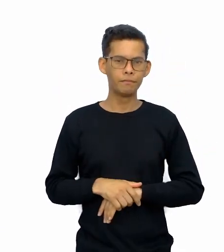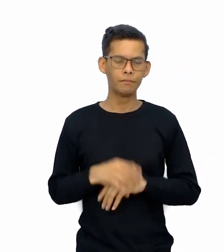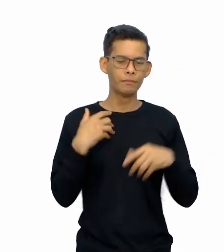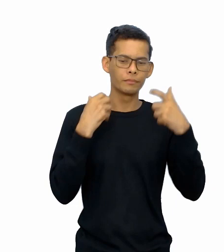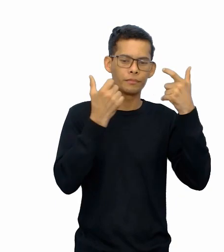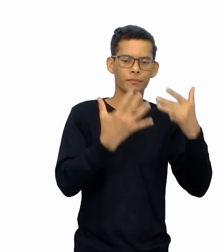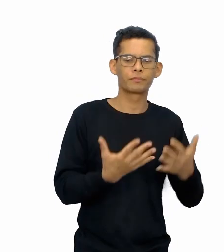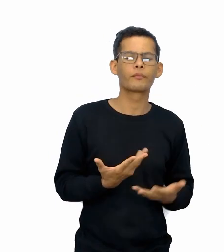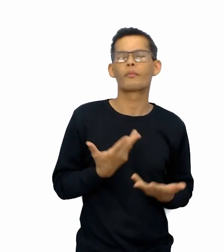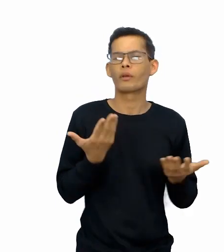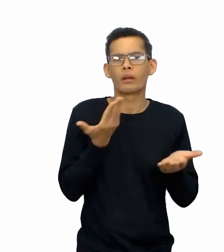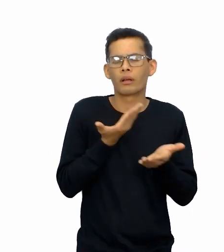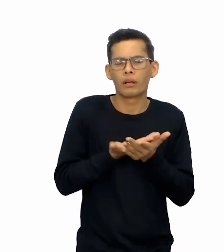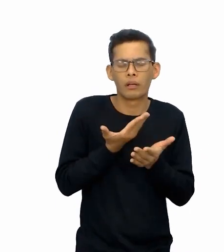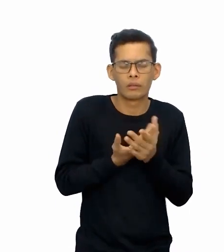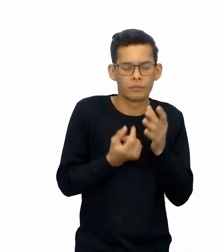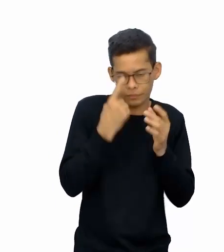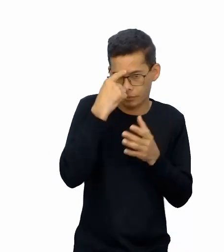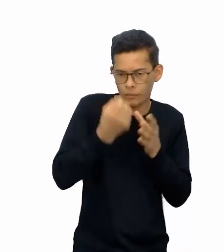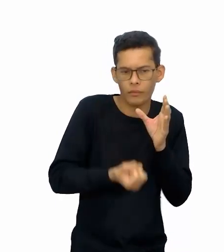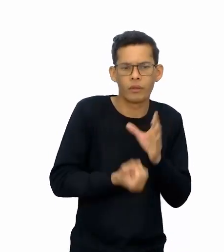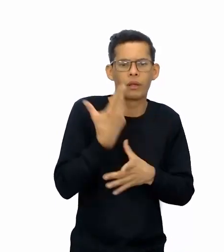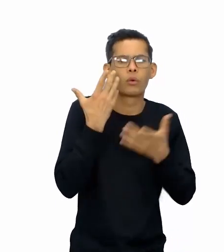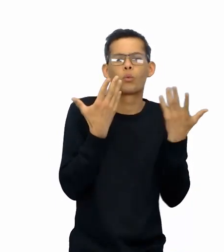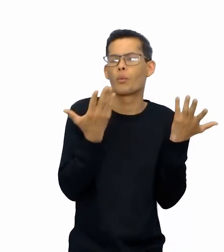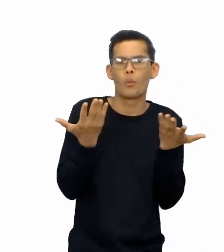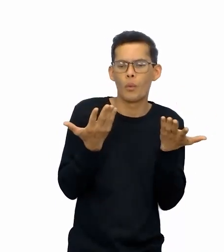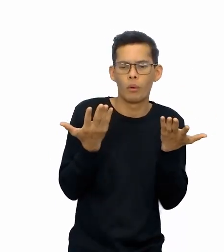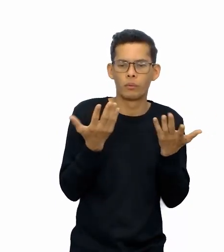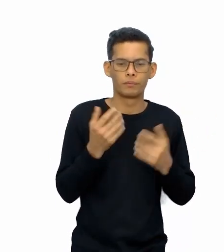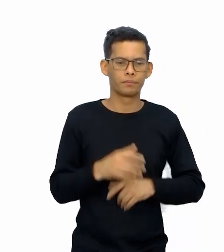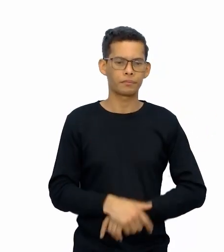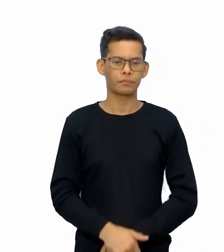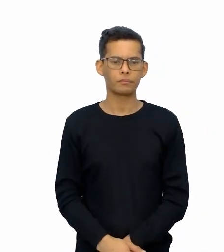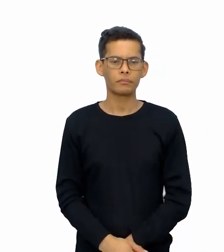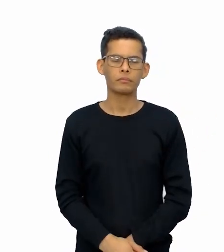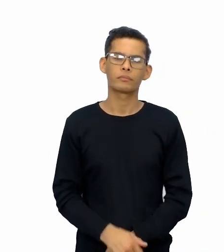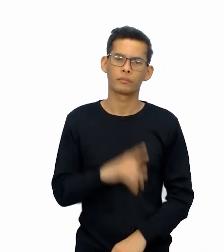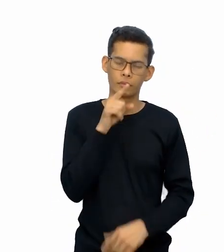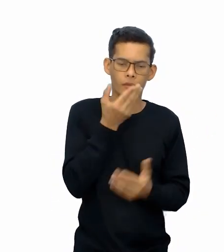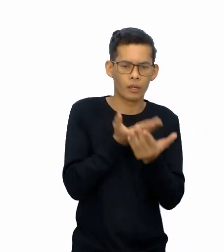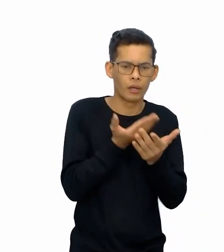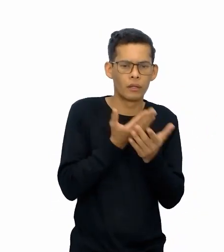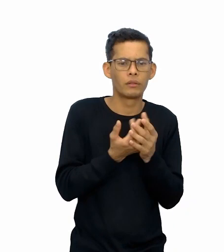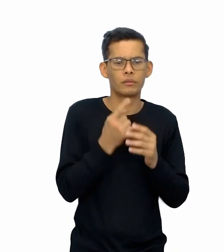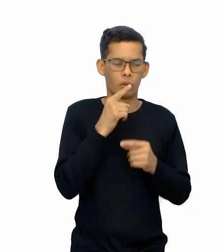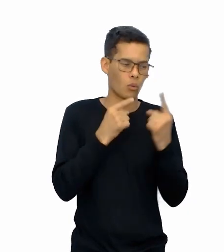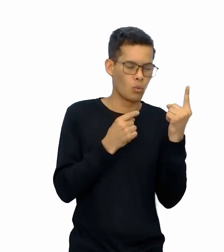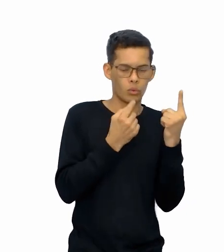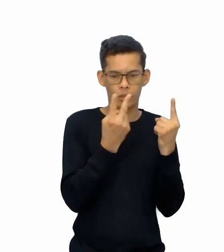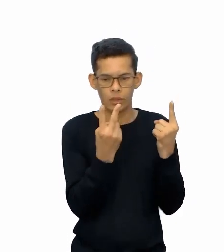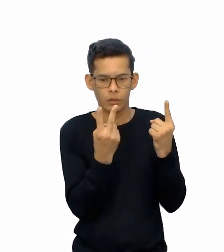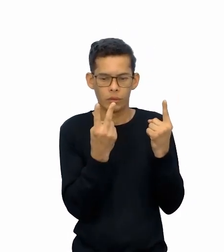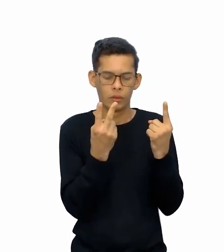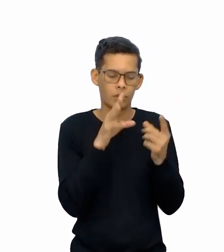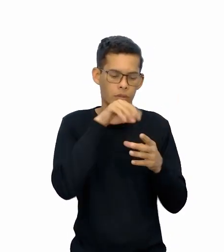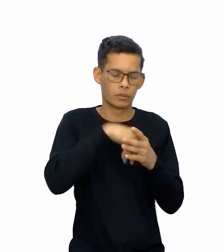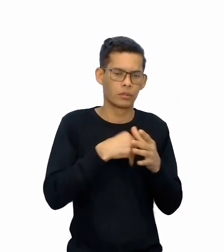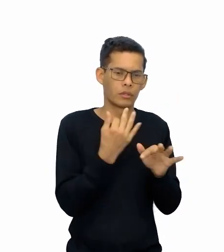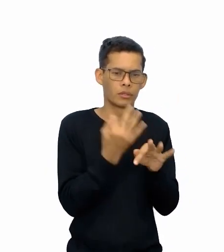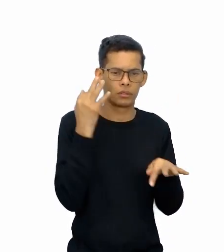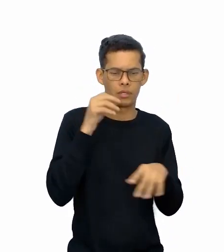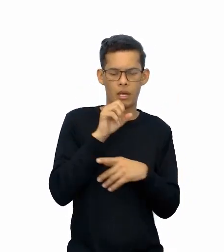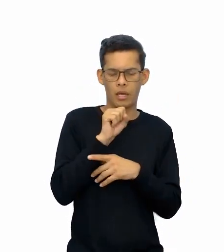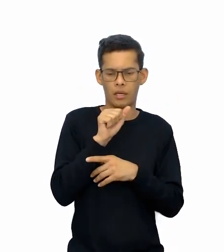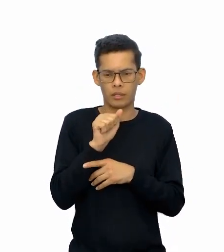de qual aula vem essa ideia, né? Pode passar. A aula 1 e 2 da